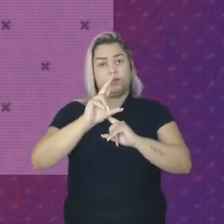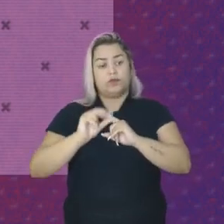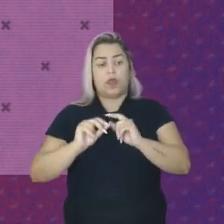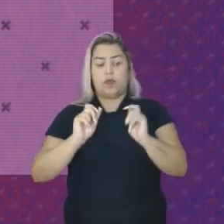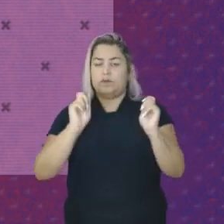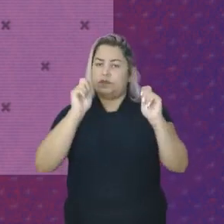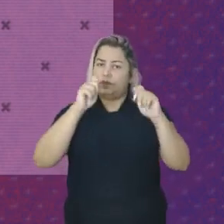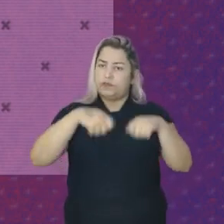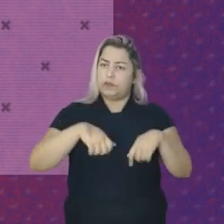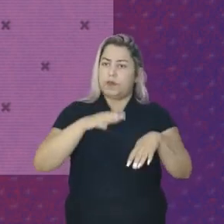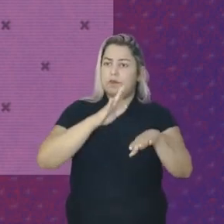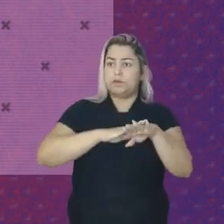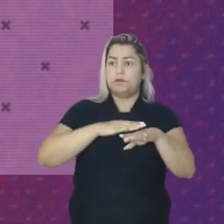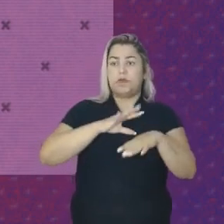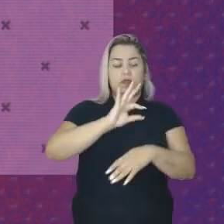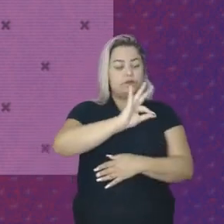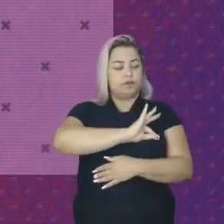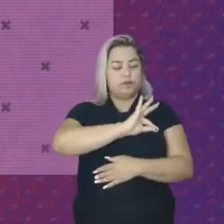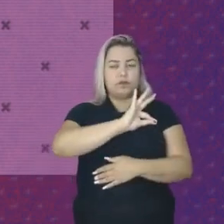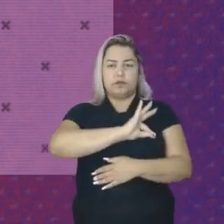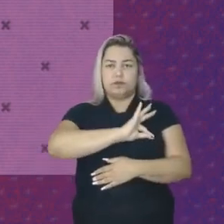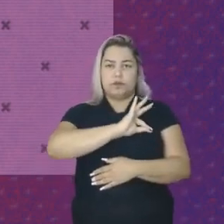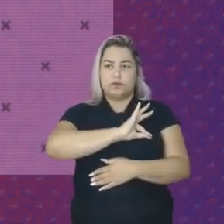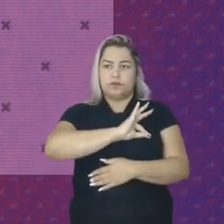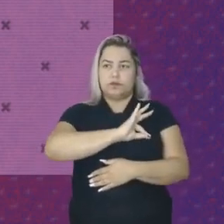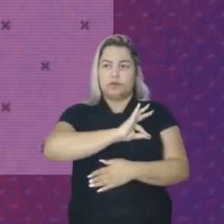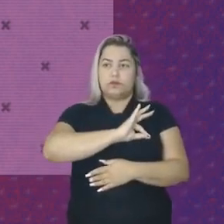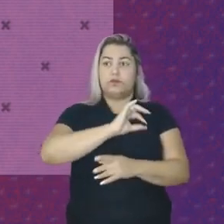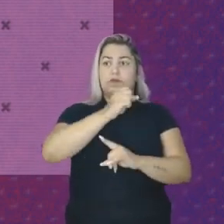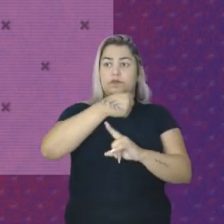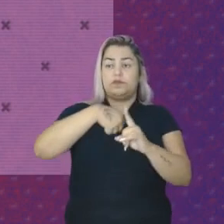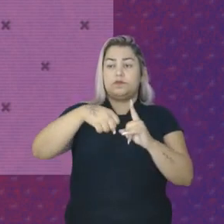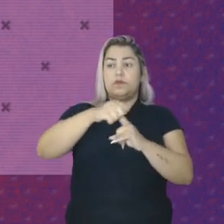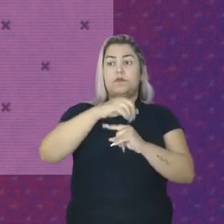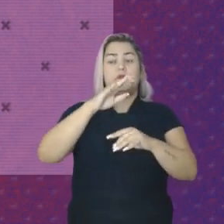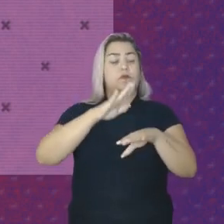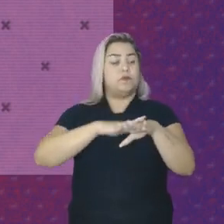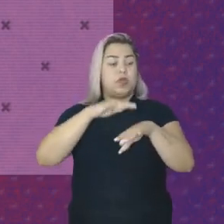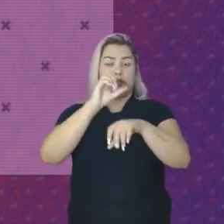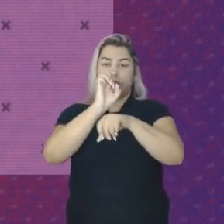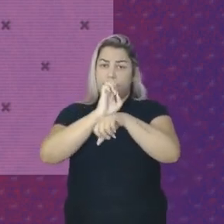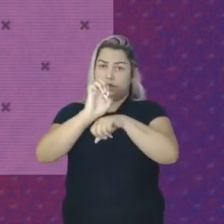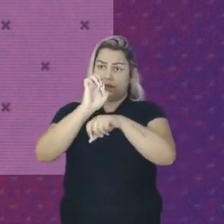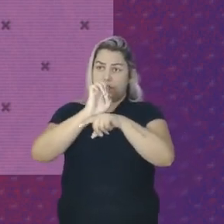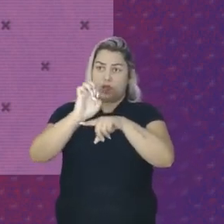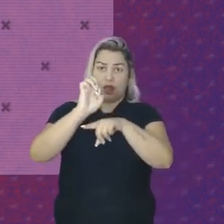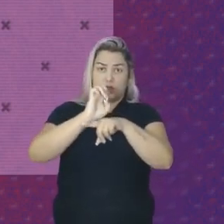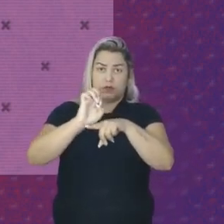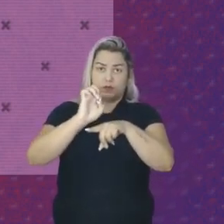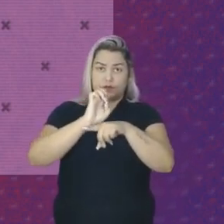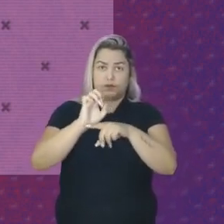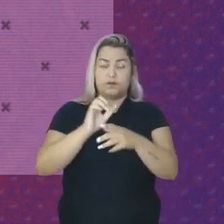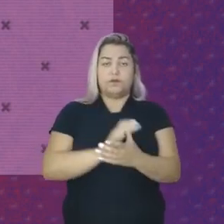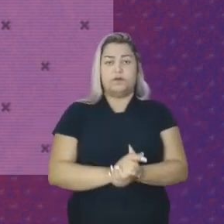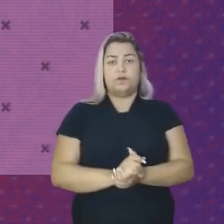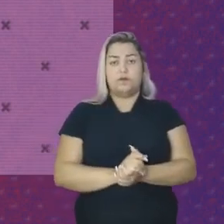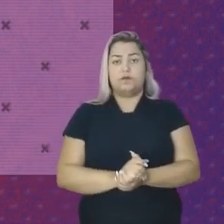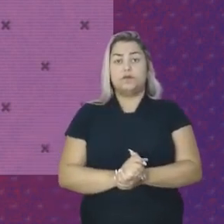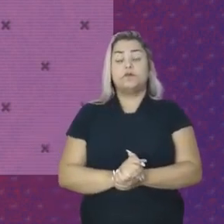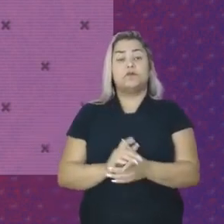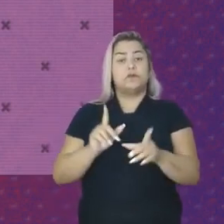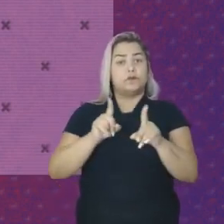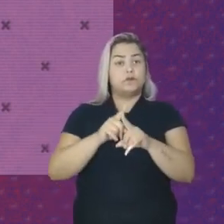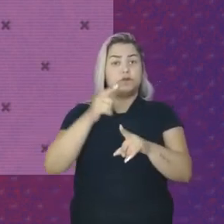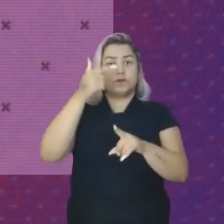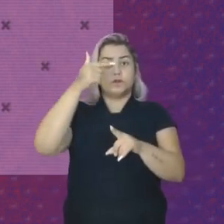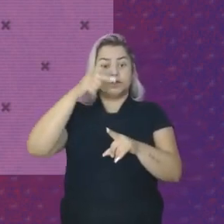precisando só de mais polícia, a sociedade está precisando de mais Estado. Que o Estado interfira nas